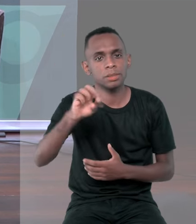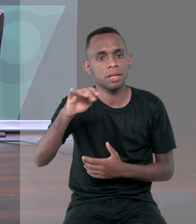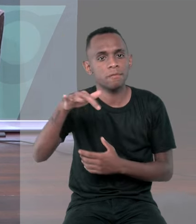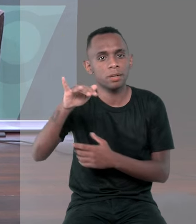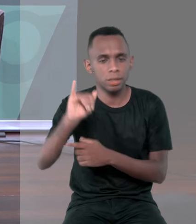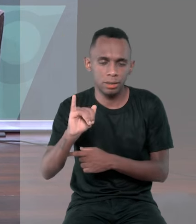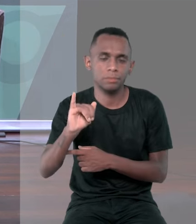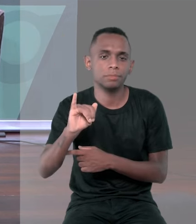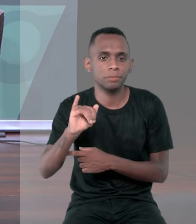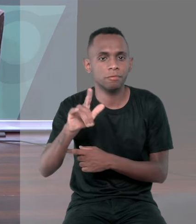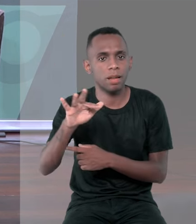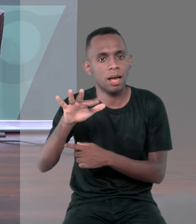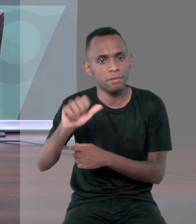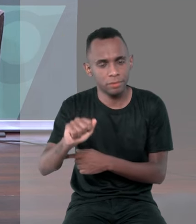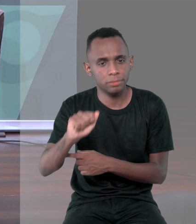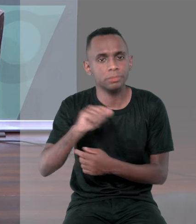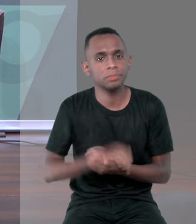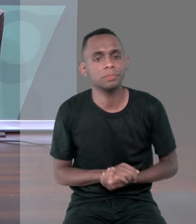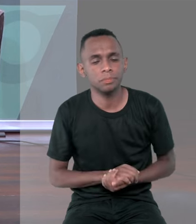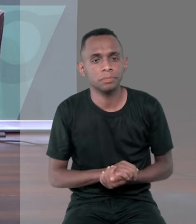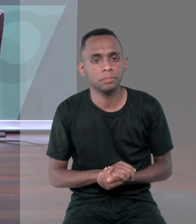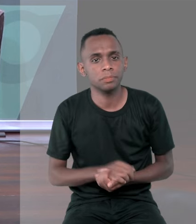Stephanie Flávia Muniz Santos.